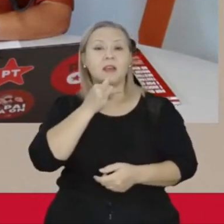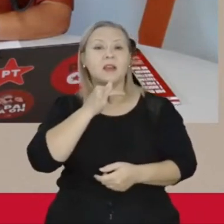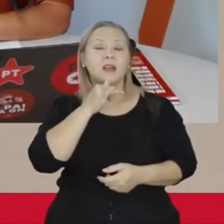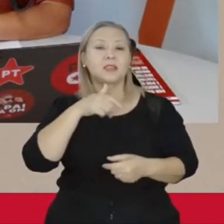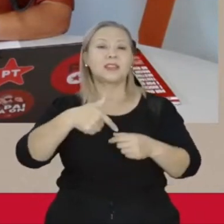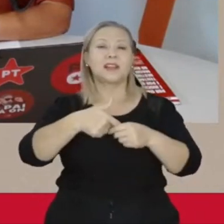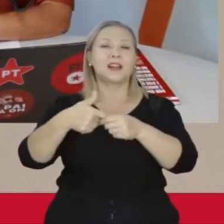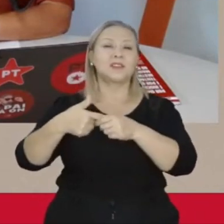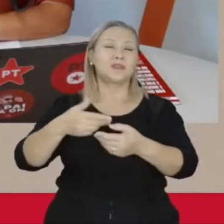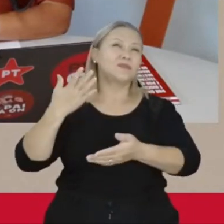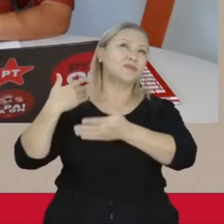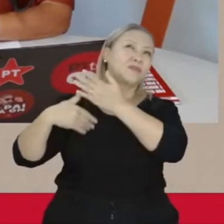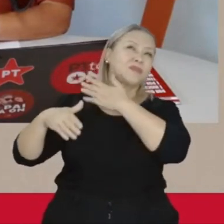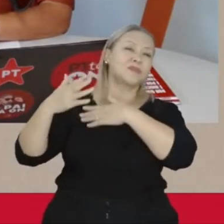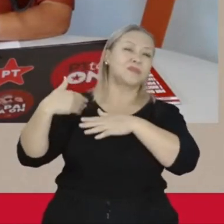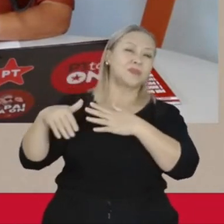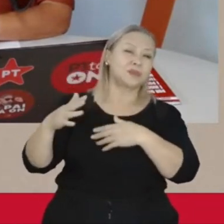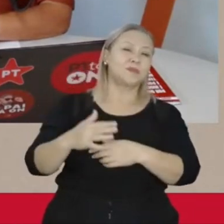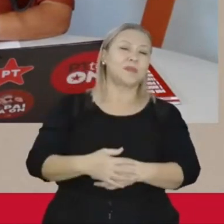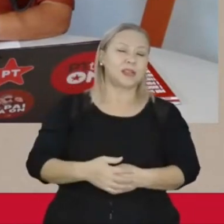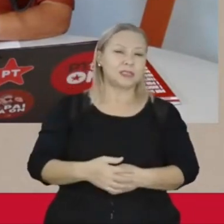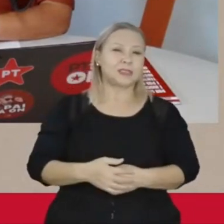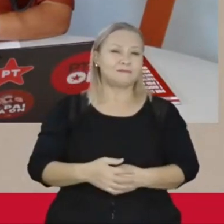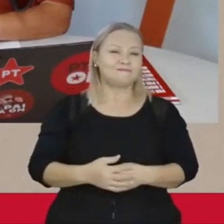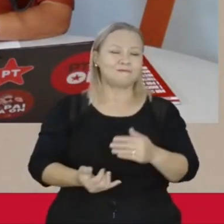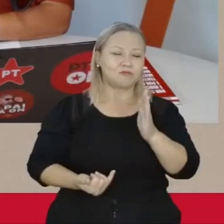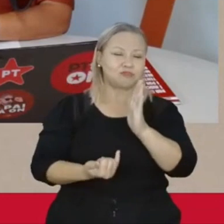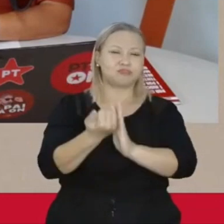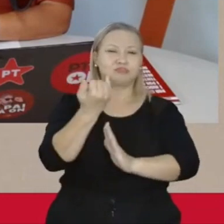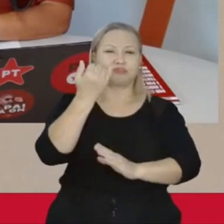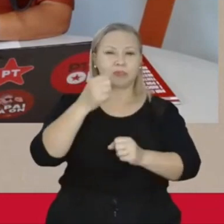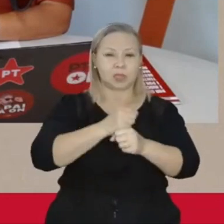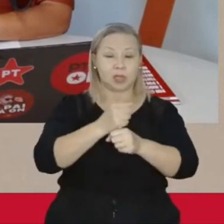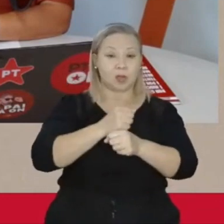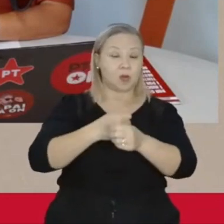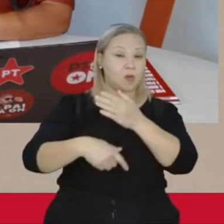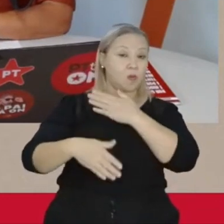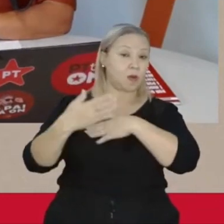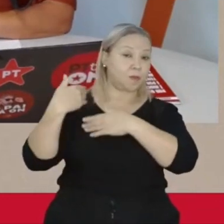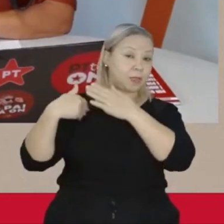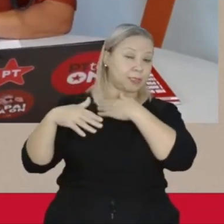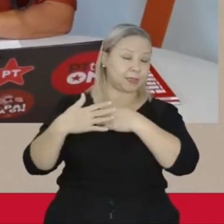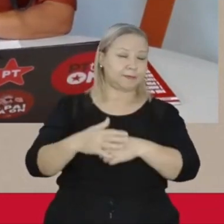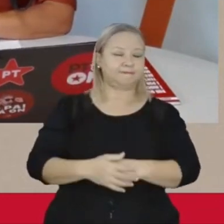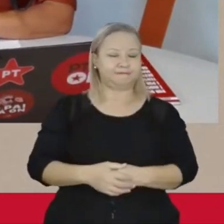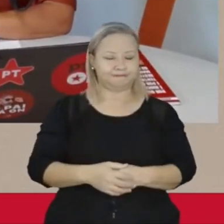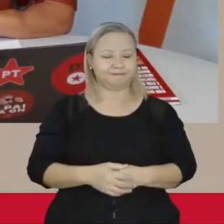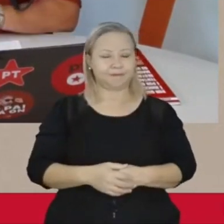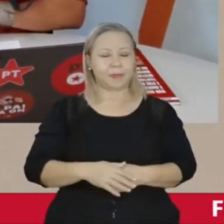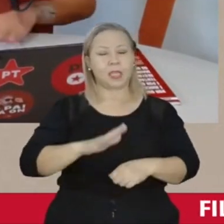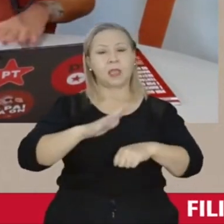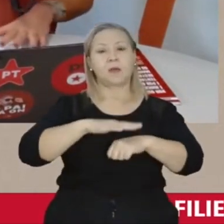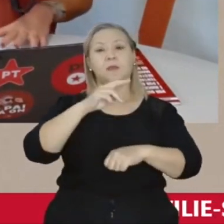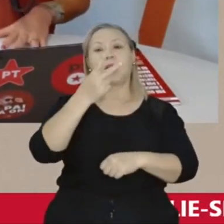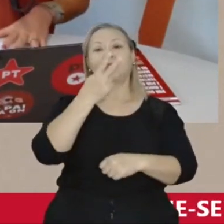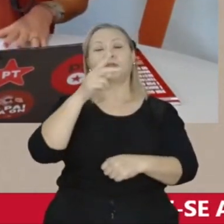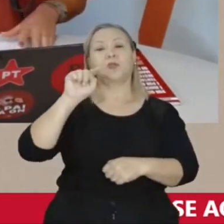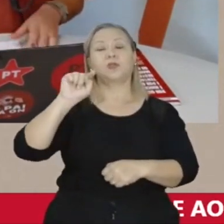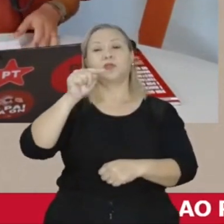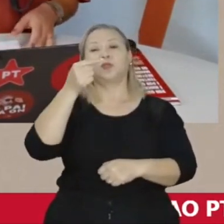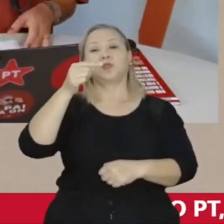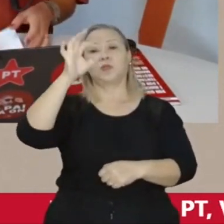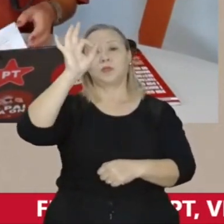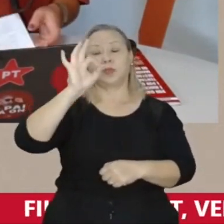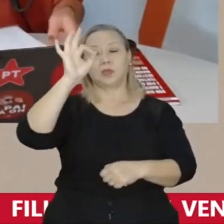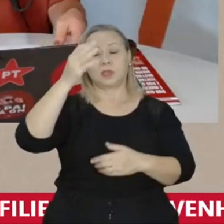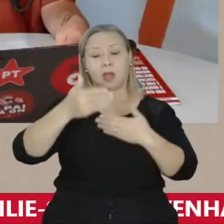com maior impacto no índice de inflação, né? De uma inflação de 10%, mais de 2 pontos percentuais foram relacionados à